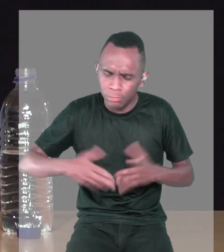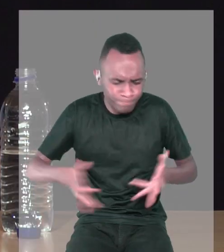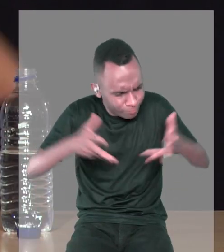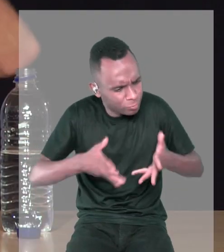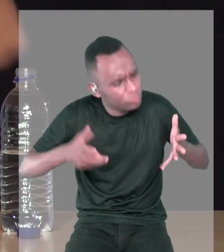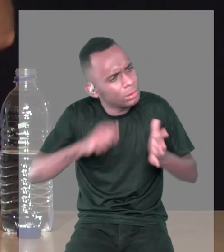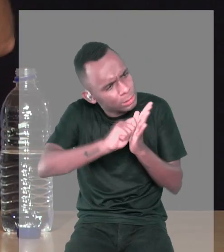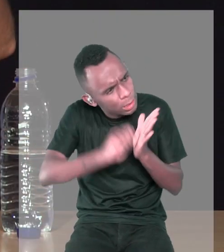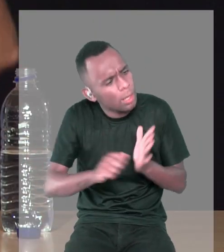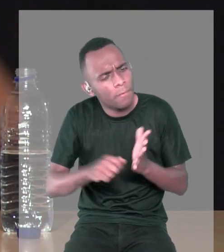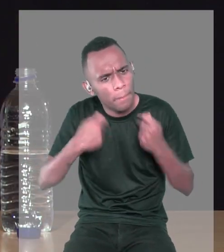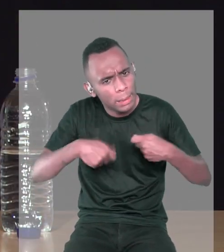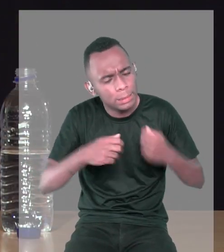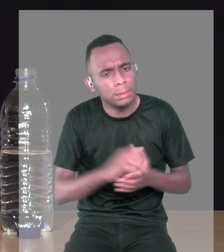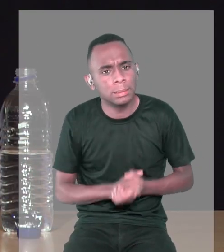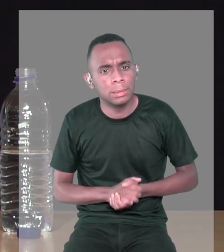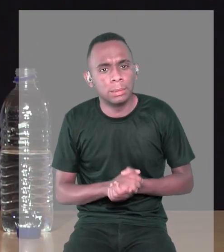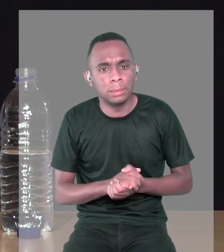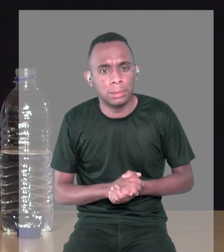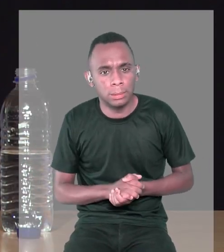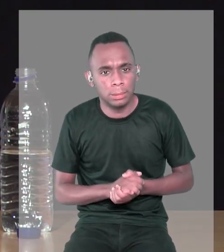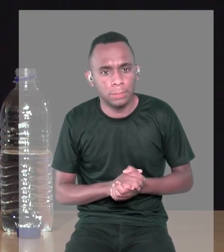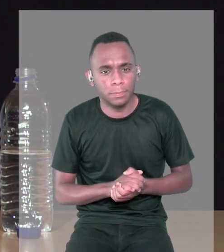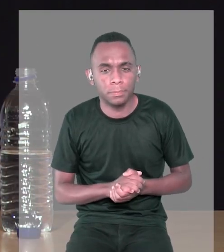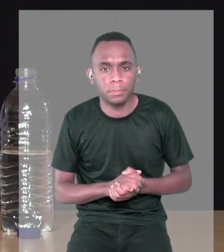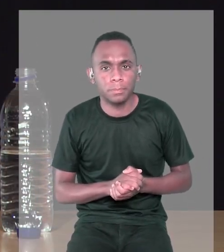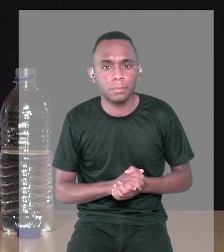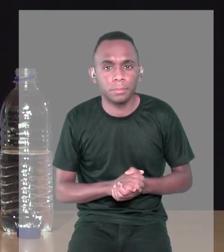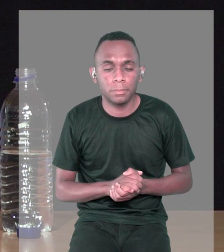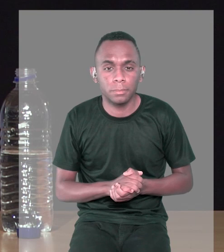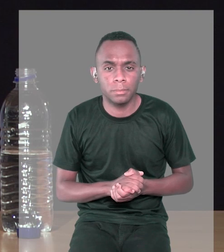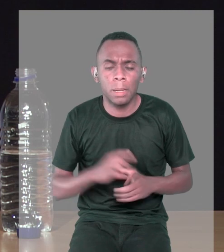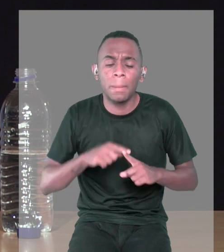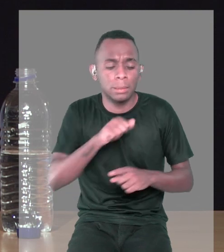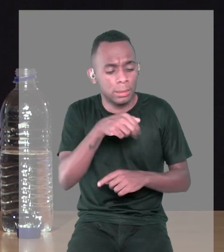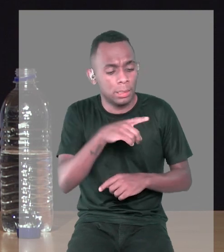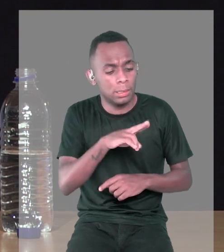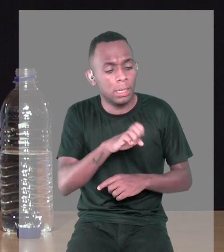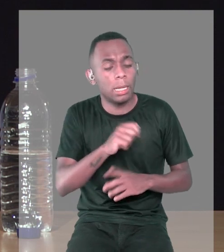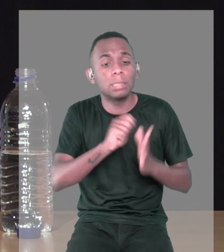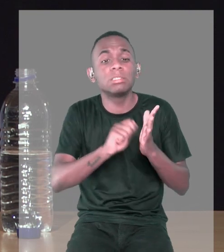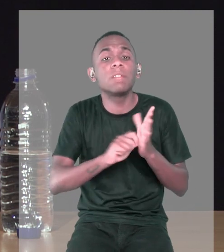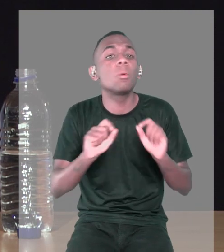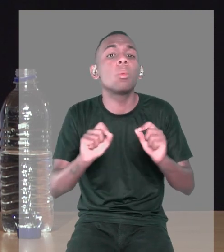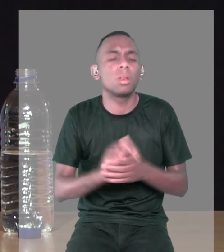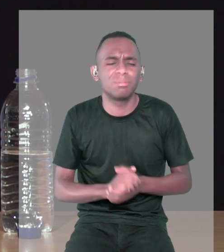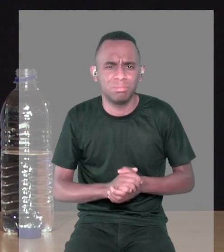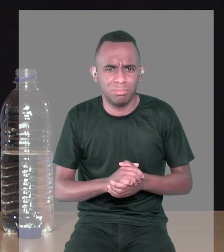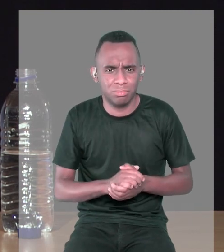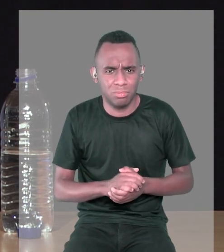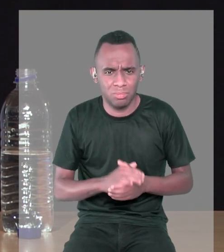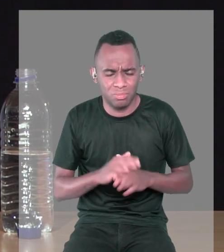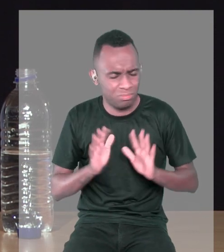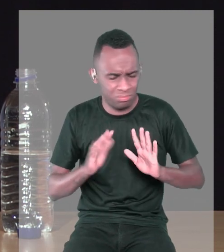então, escreva para ele. O que André escrevia? Não me